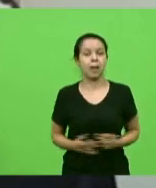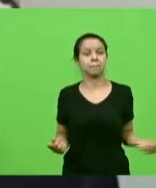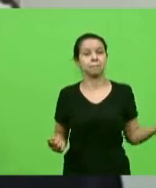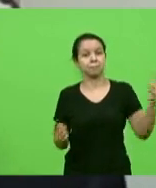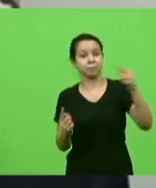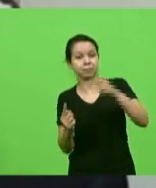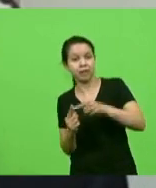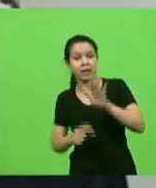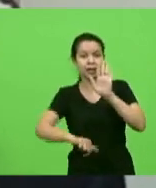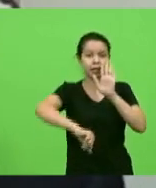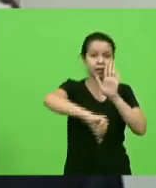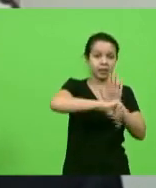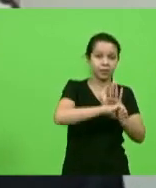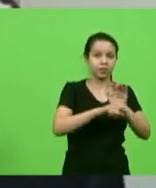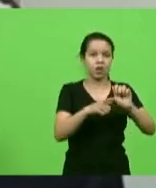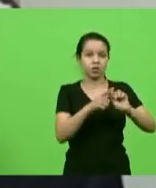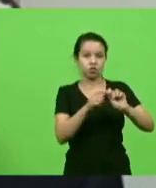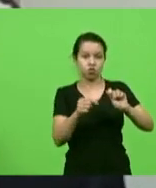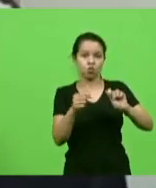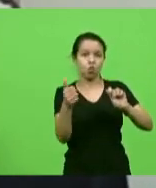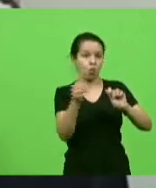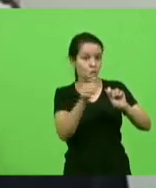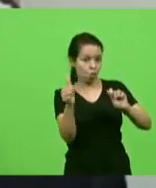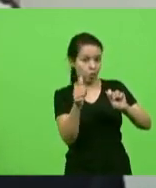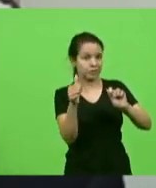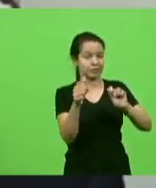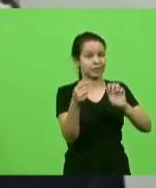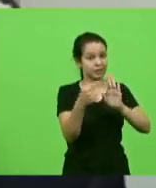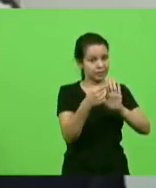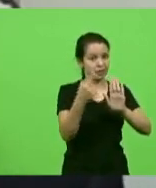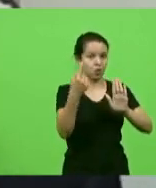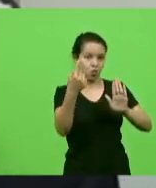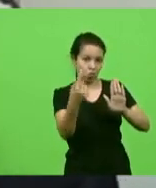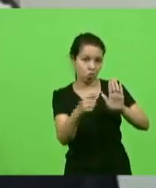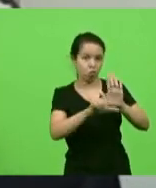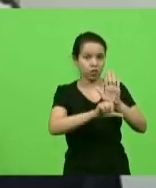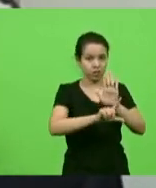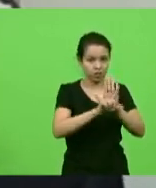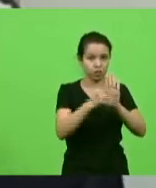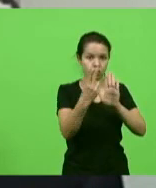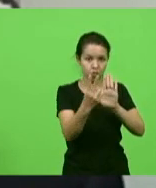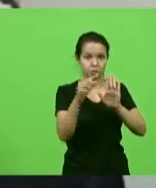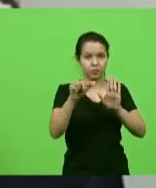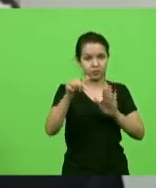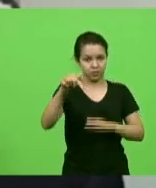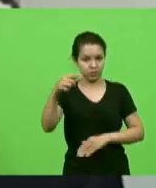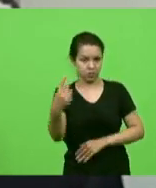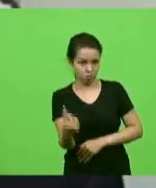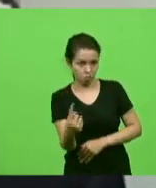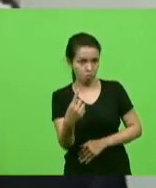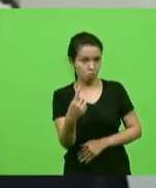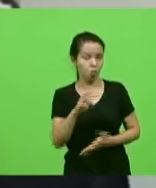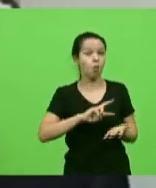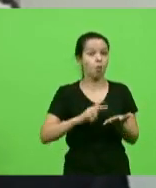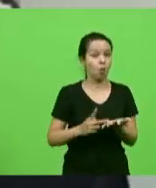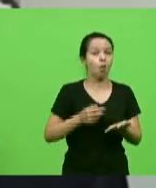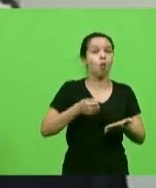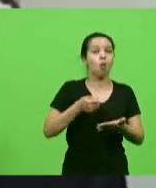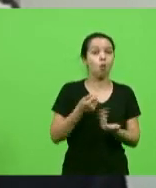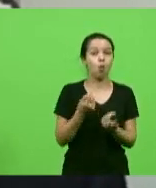na incidência de crime previsto no artigo 11 e tem um lei 10.071 ou seja compra